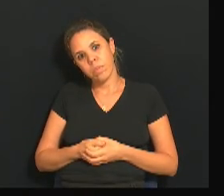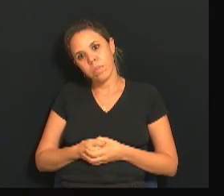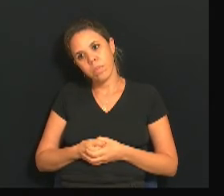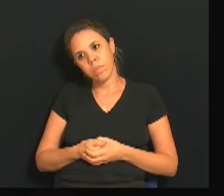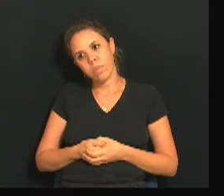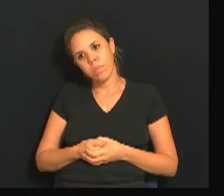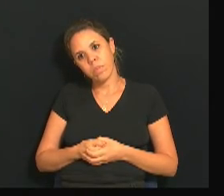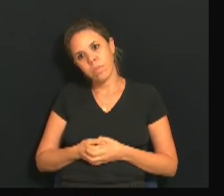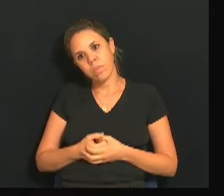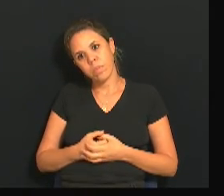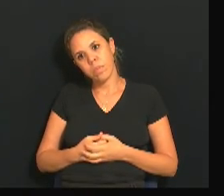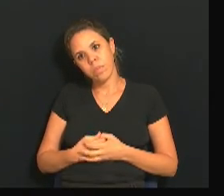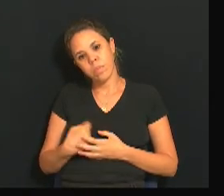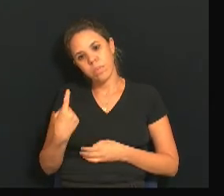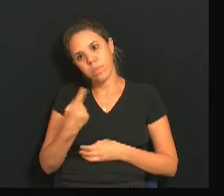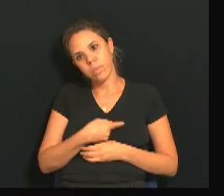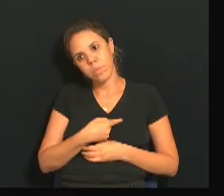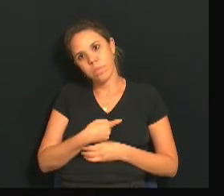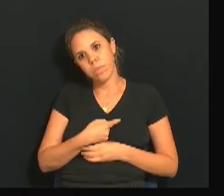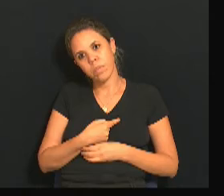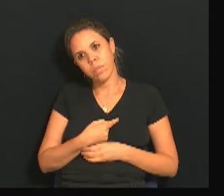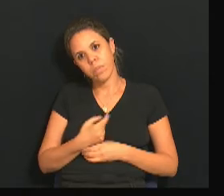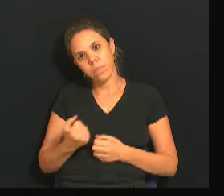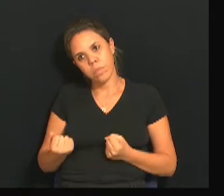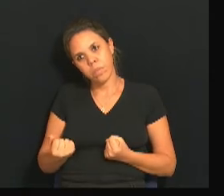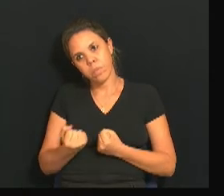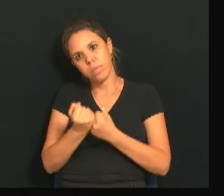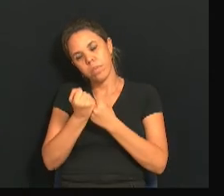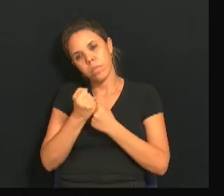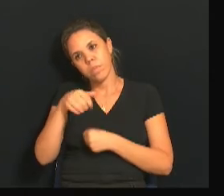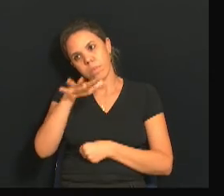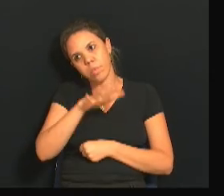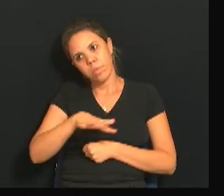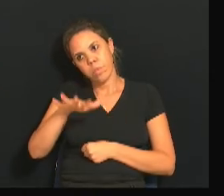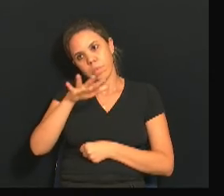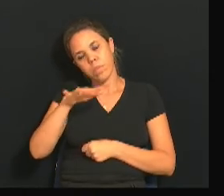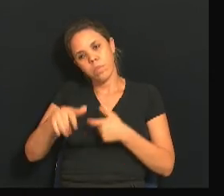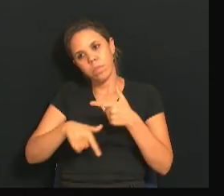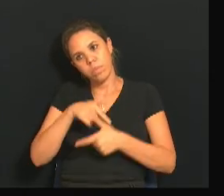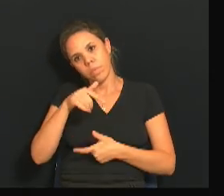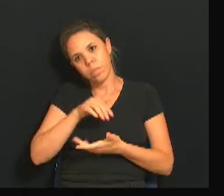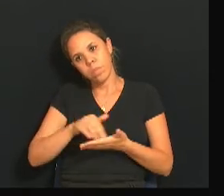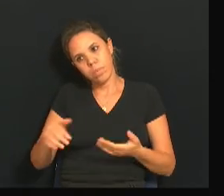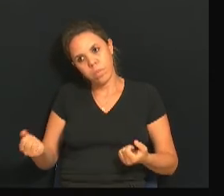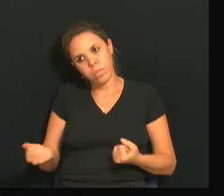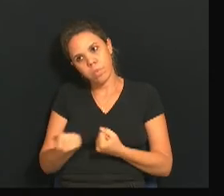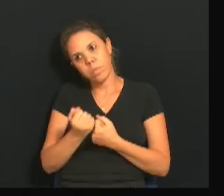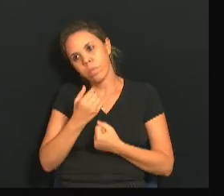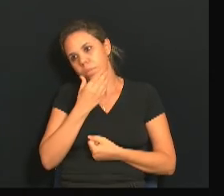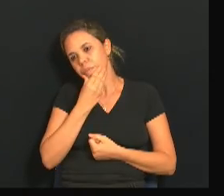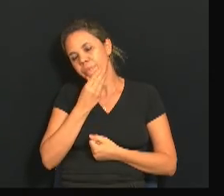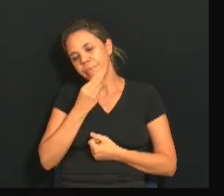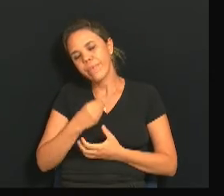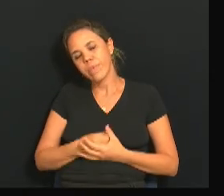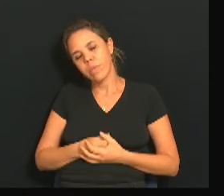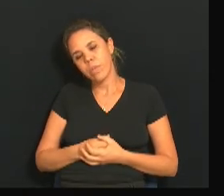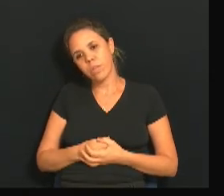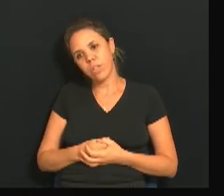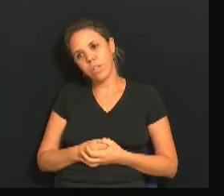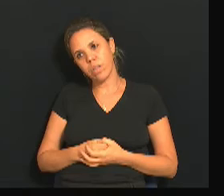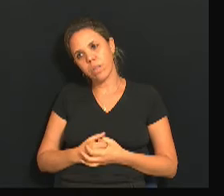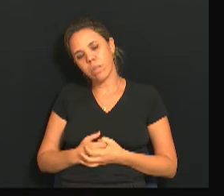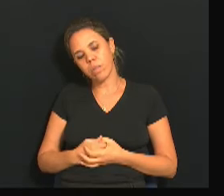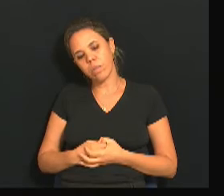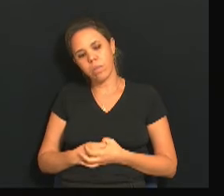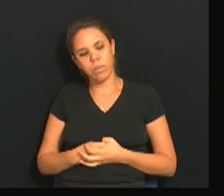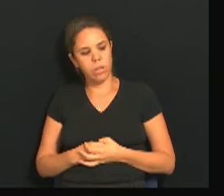parlamento, mas nós estamos revestidos dos nossos mandatos, dos mandatos de vereadores, enfim. Agora, quando